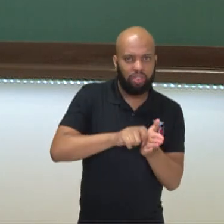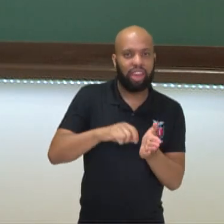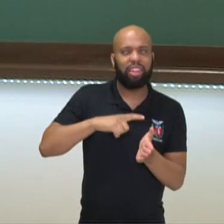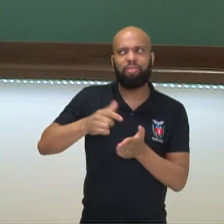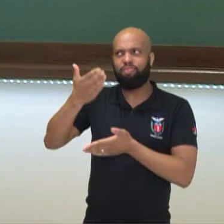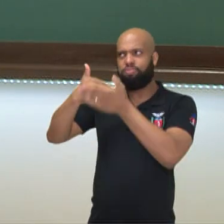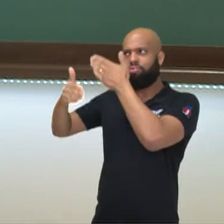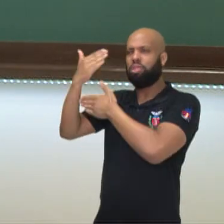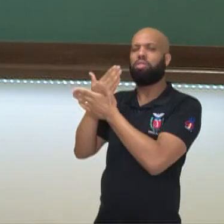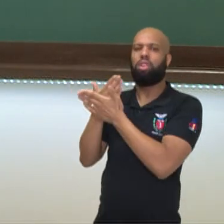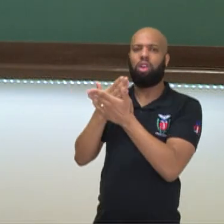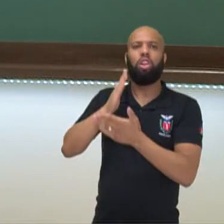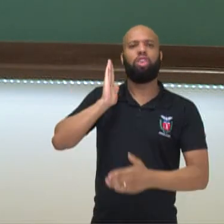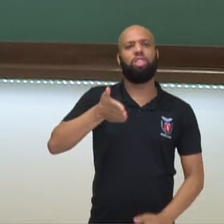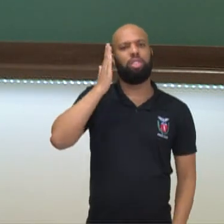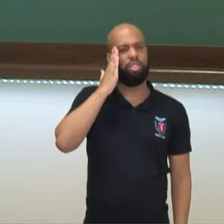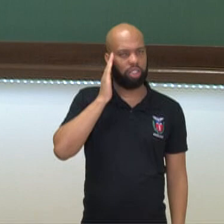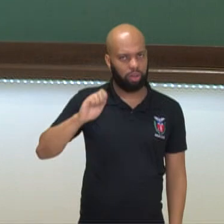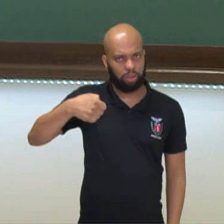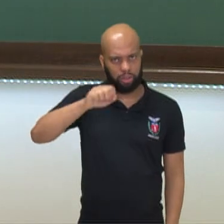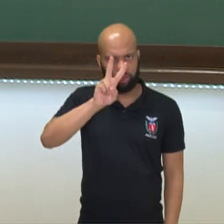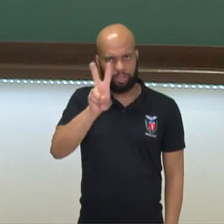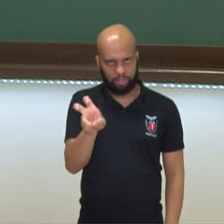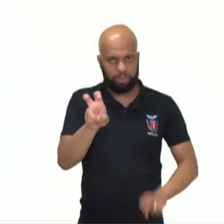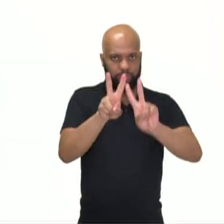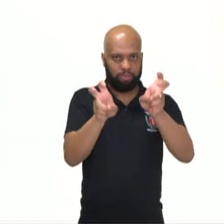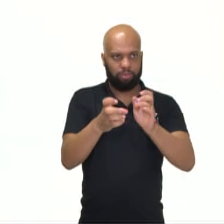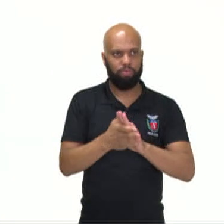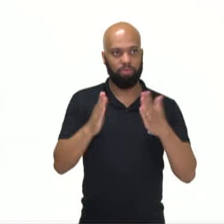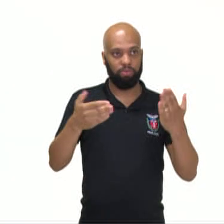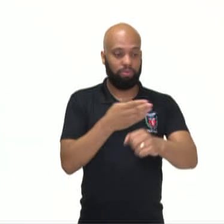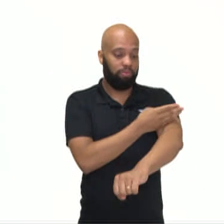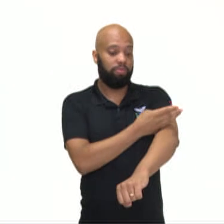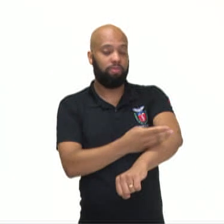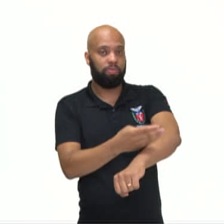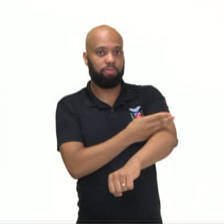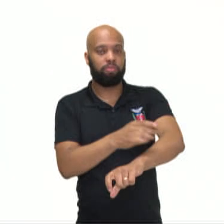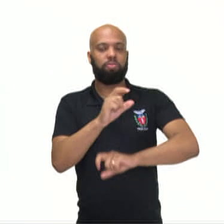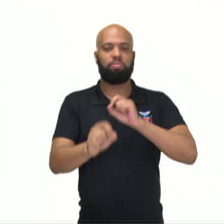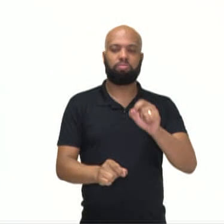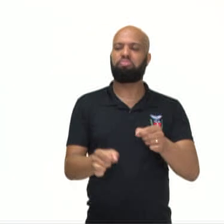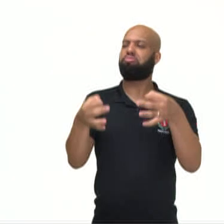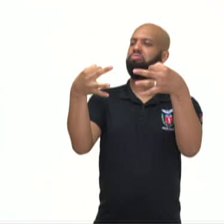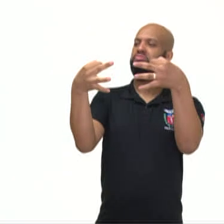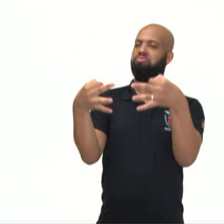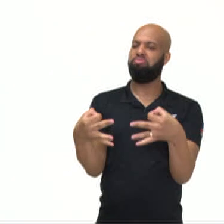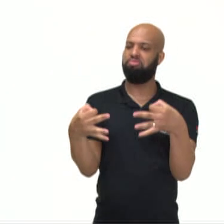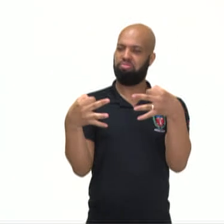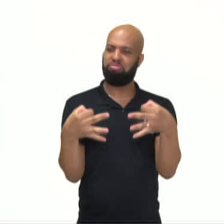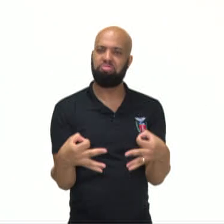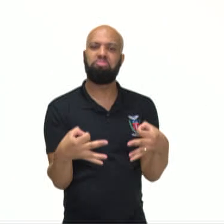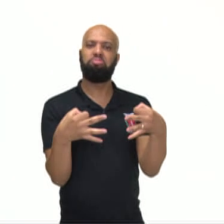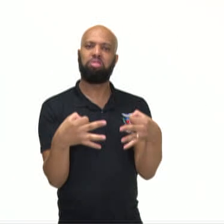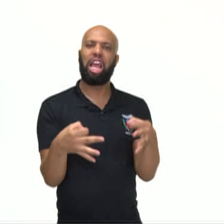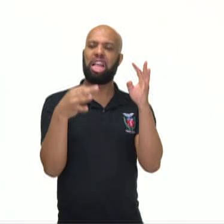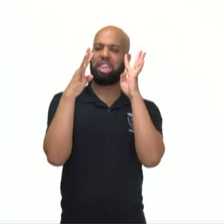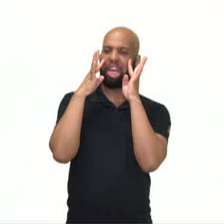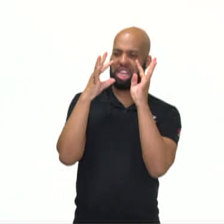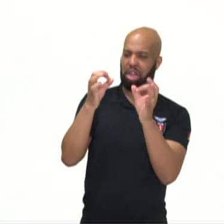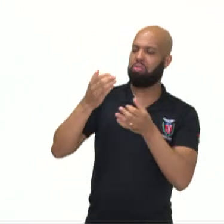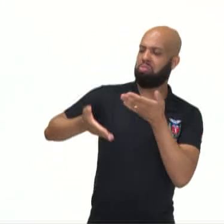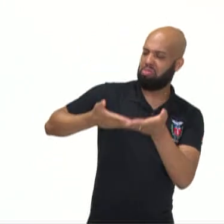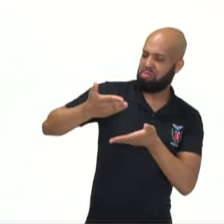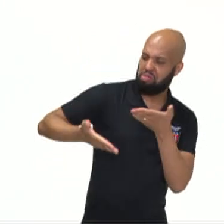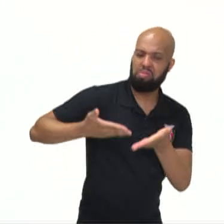outras aulas e dos seus conhecimentos. Lembra disso? Vamos lá. Os brancos, os civilizados, aqueles dignos da atenção das